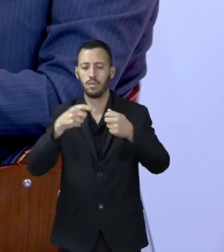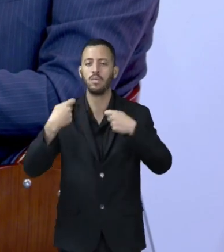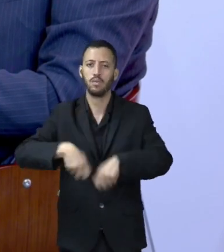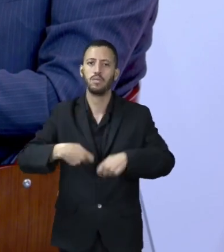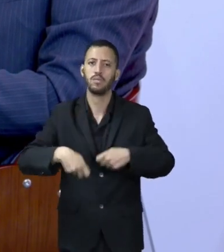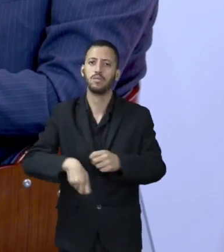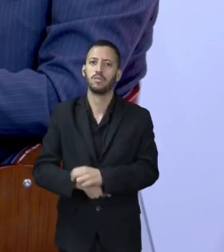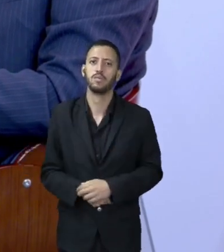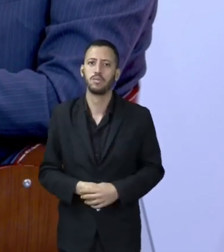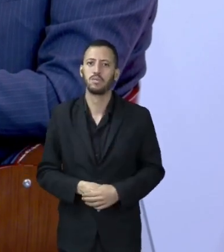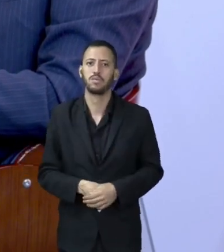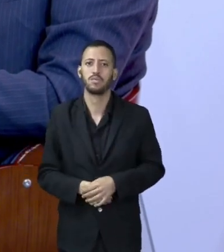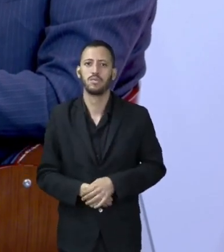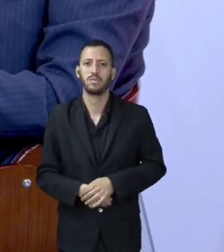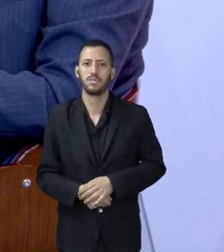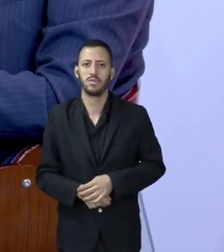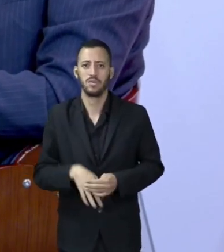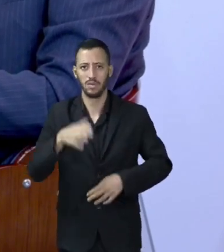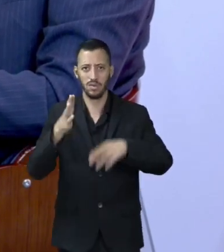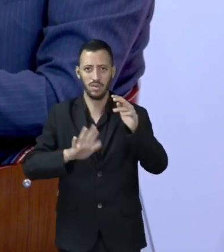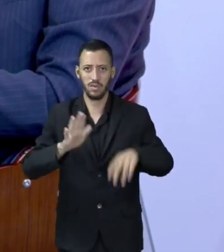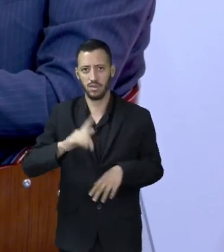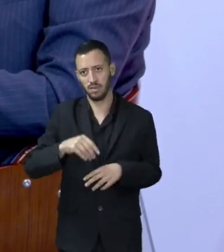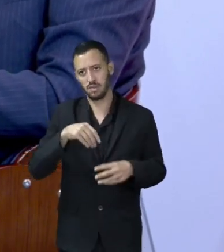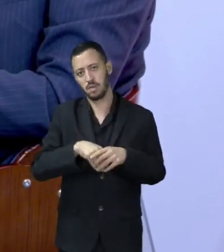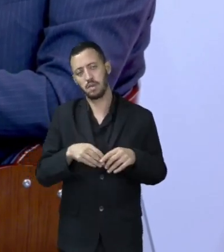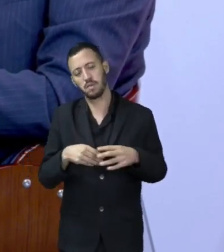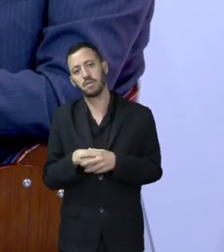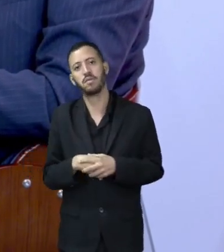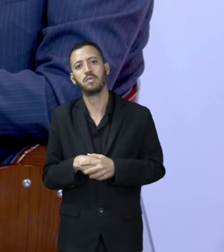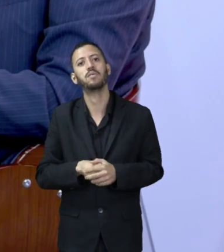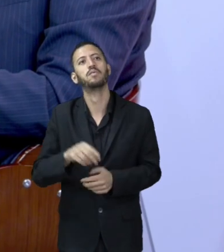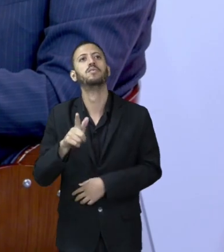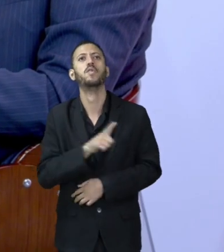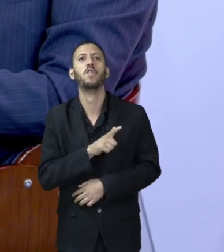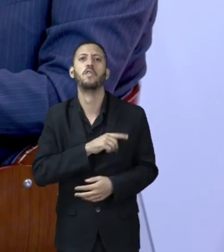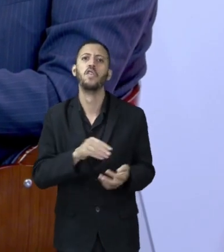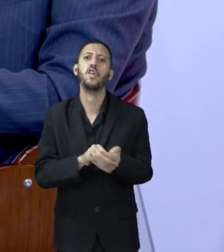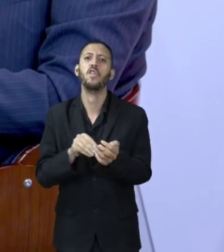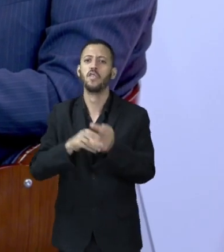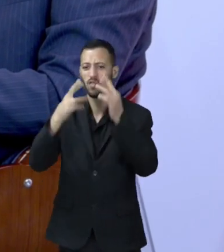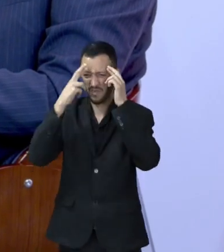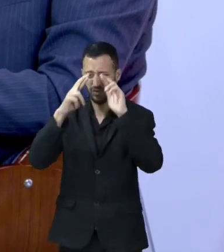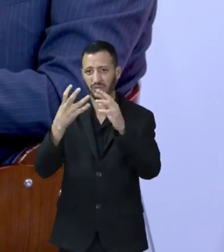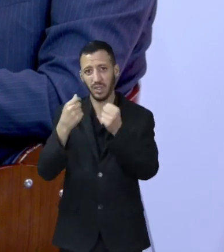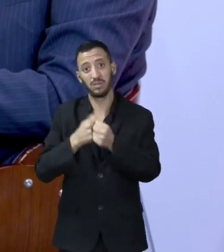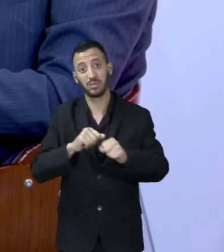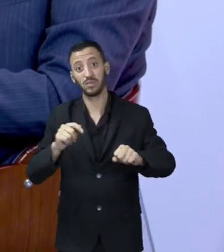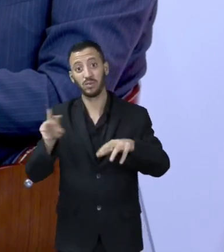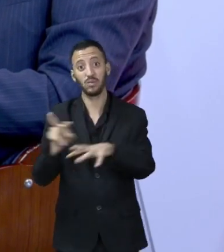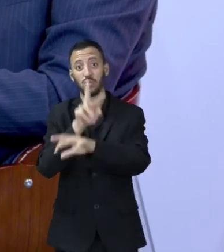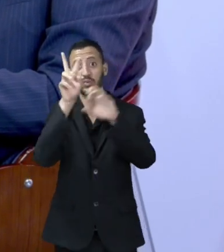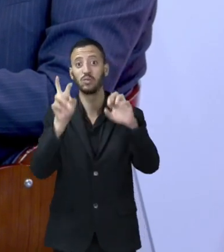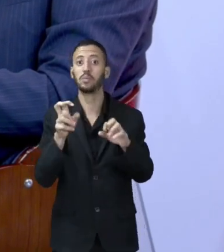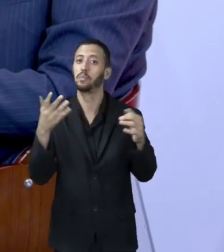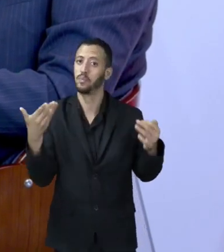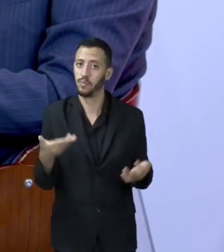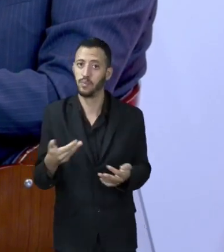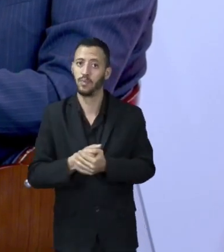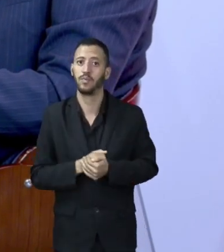ser talvez mais difundido, porque existe um desrespeito ainda muito grande em relação a isso, né,